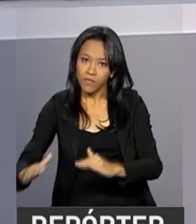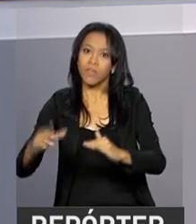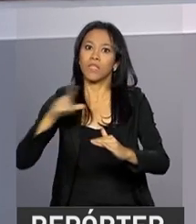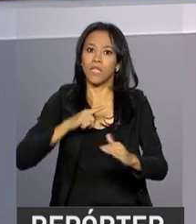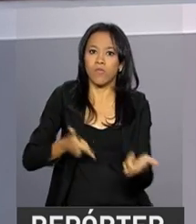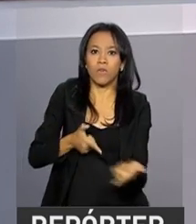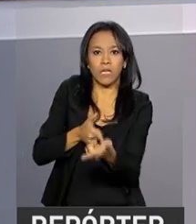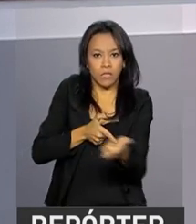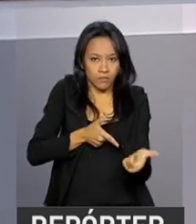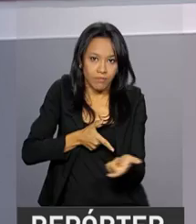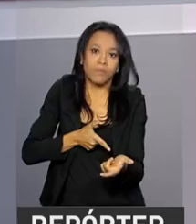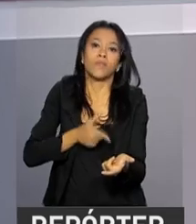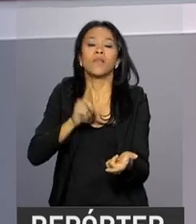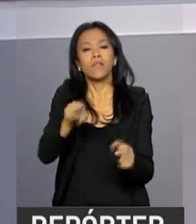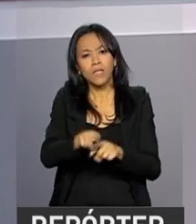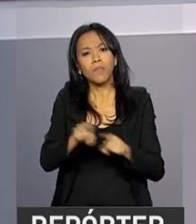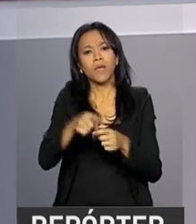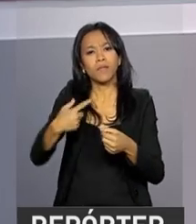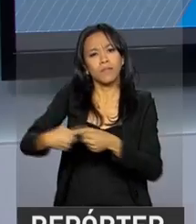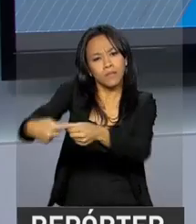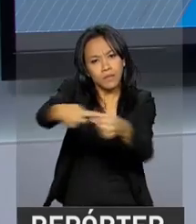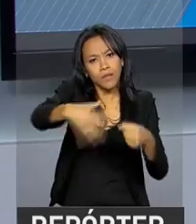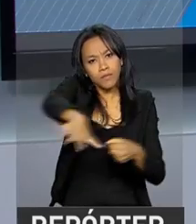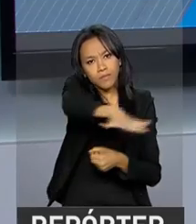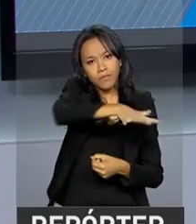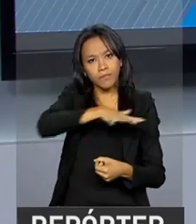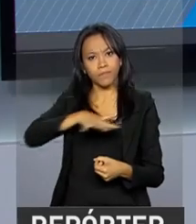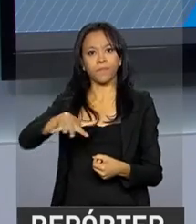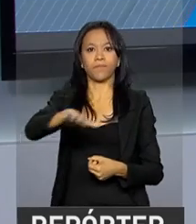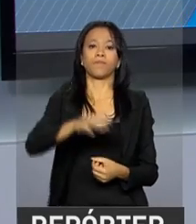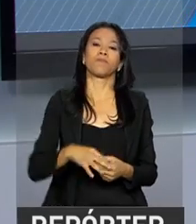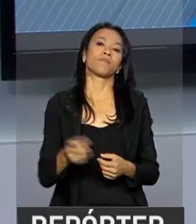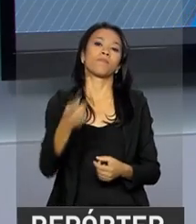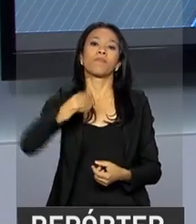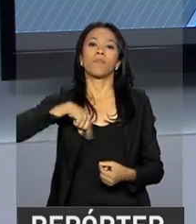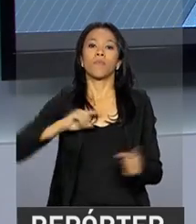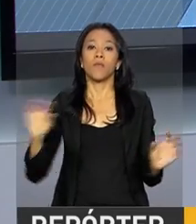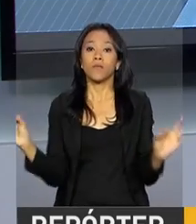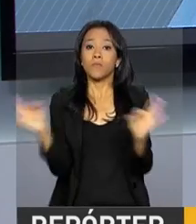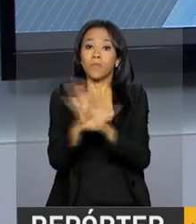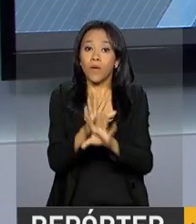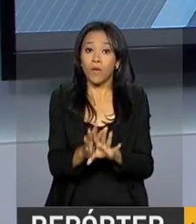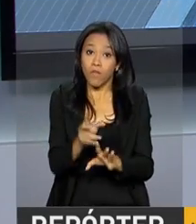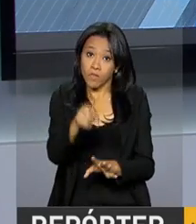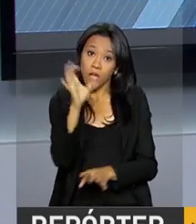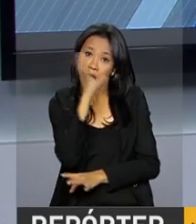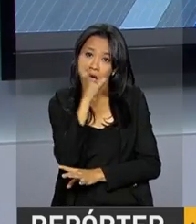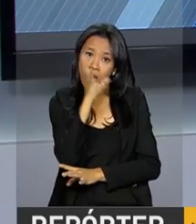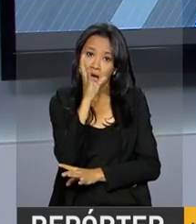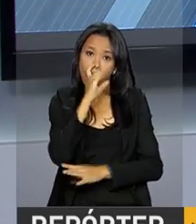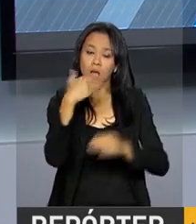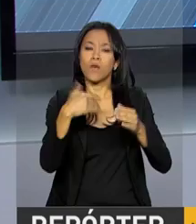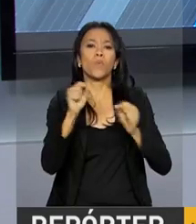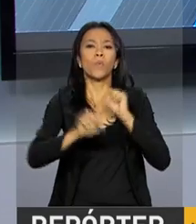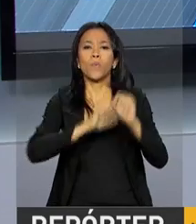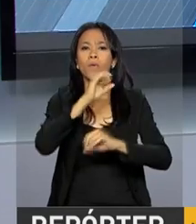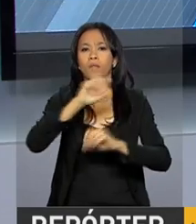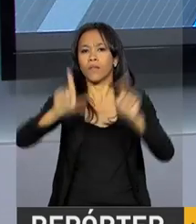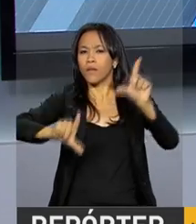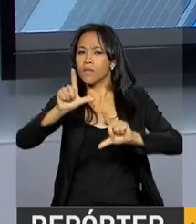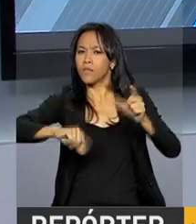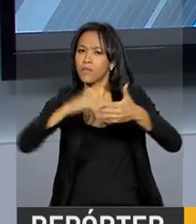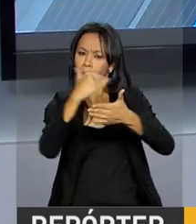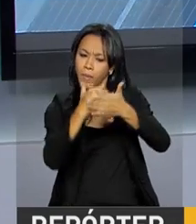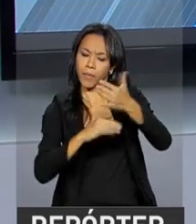fluminense e na região metropolitana. Nós ficamos por aqui. Acompanhe nossa programação também na